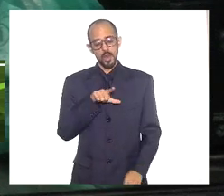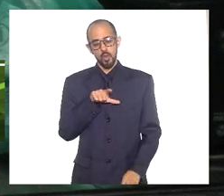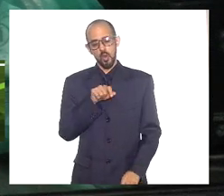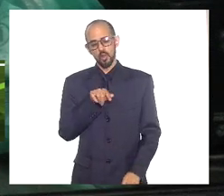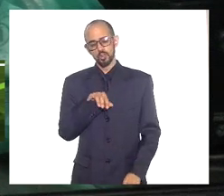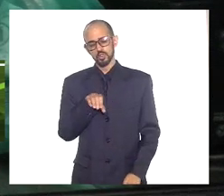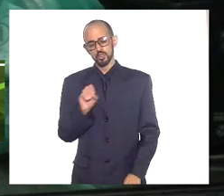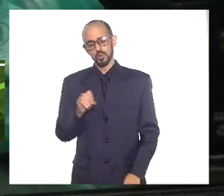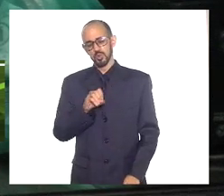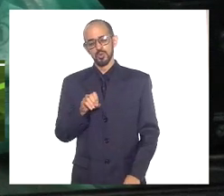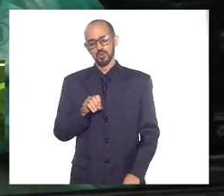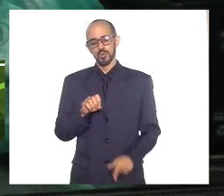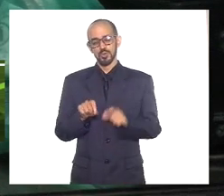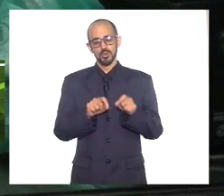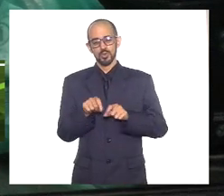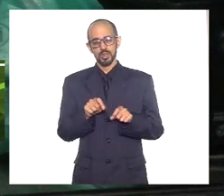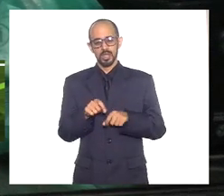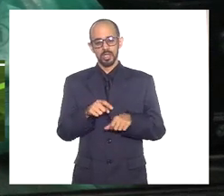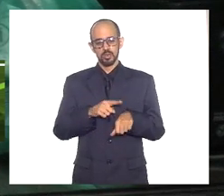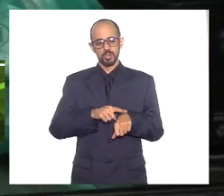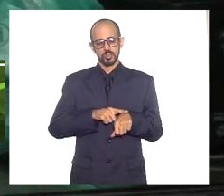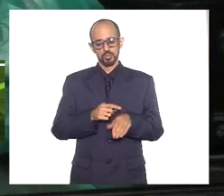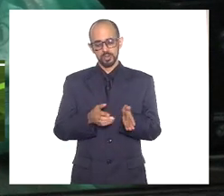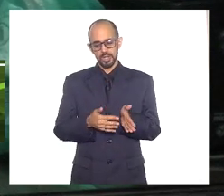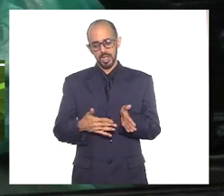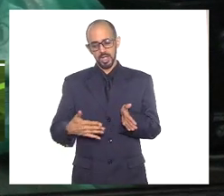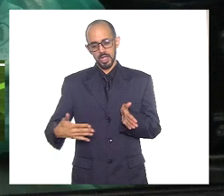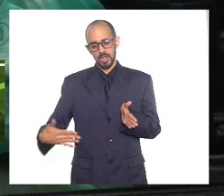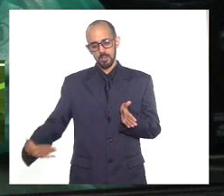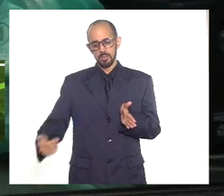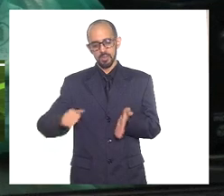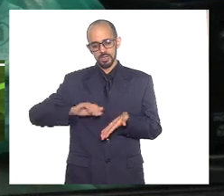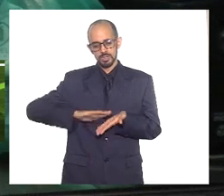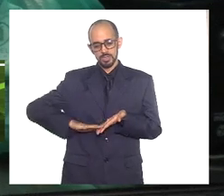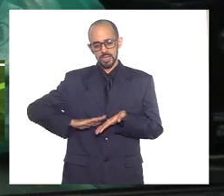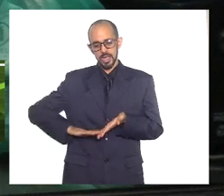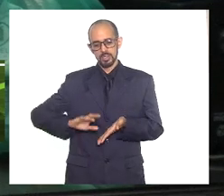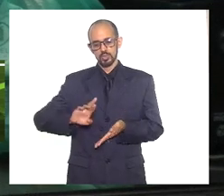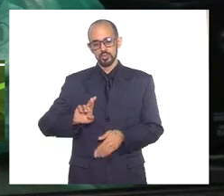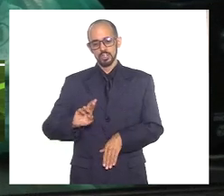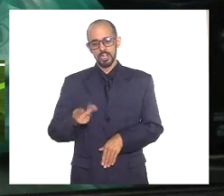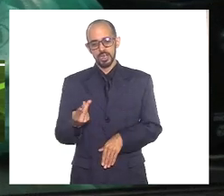evidentemente, no tempo, esse gasto de pessoal